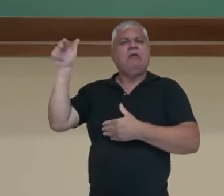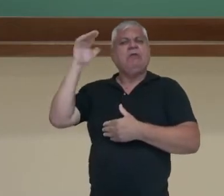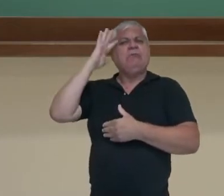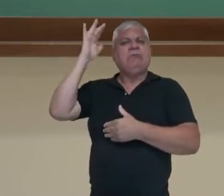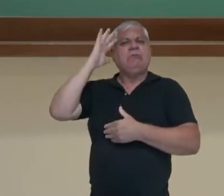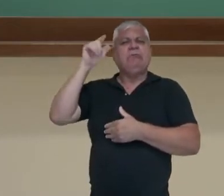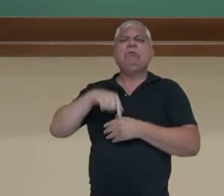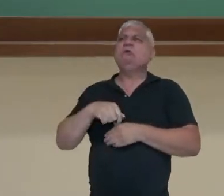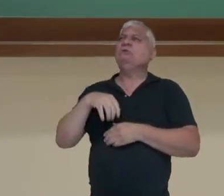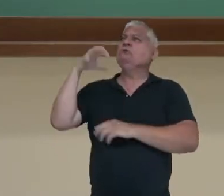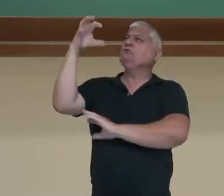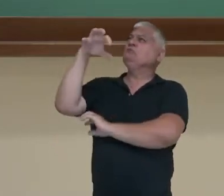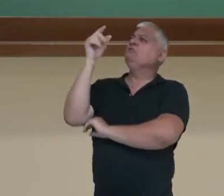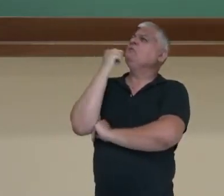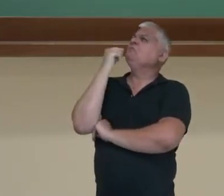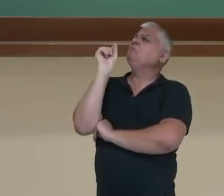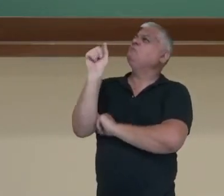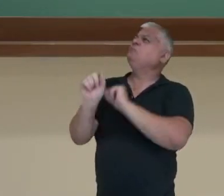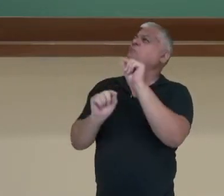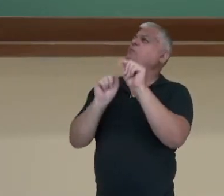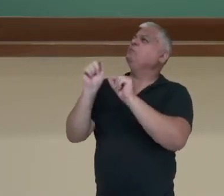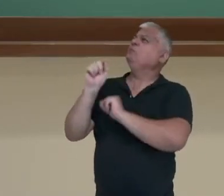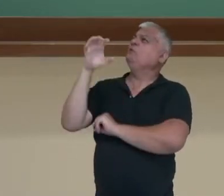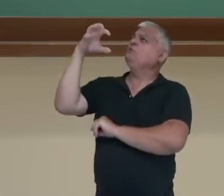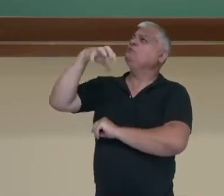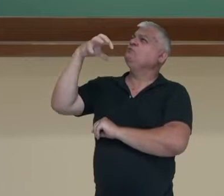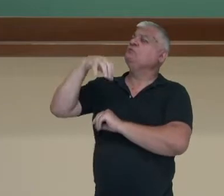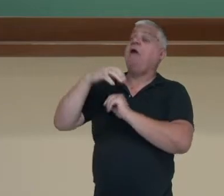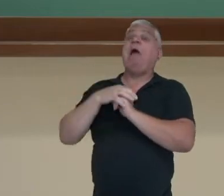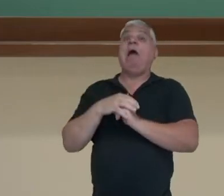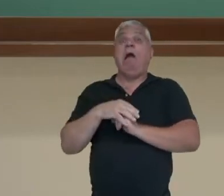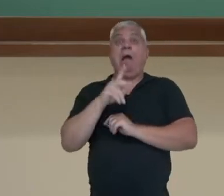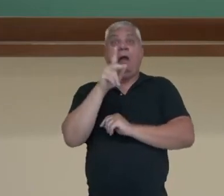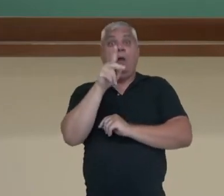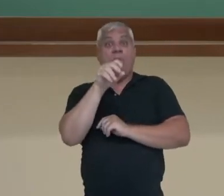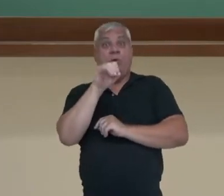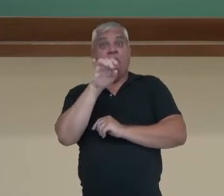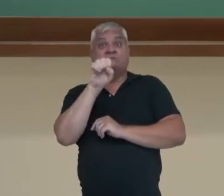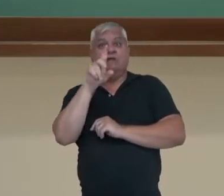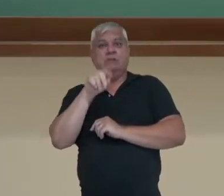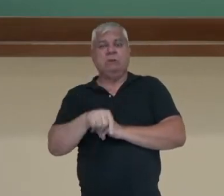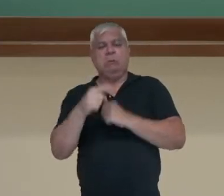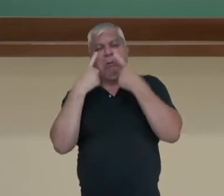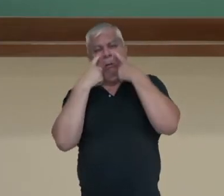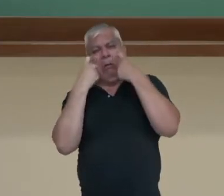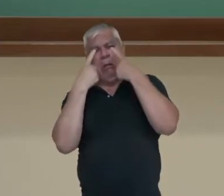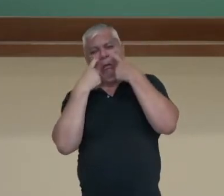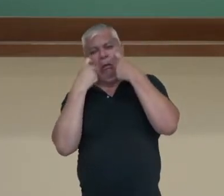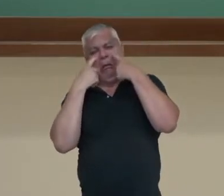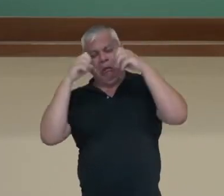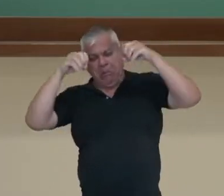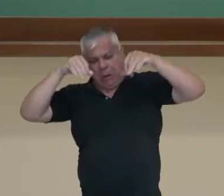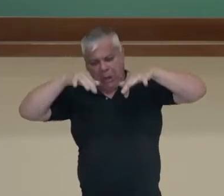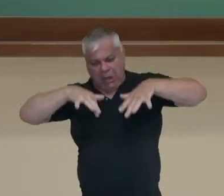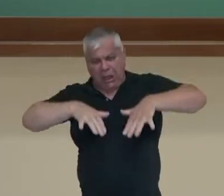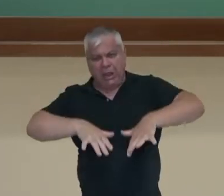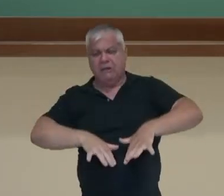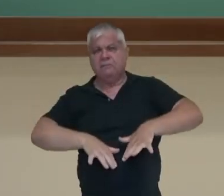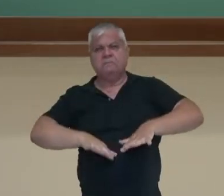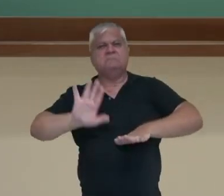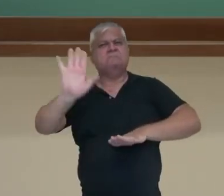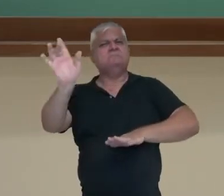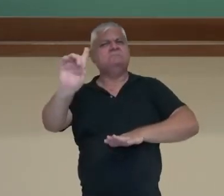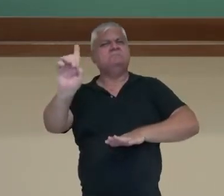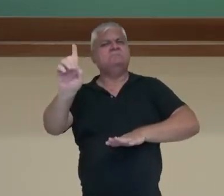é a chuva? A chuva porque Poseidon está triste, está chorando. Os primeiros filósofos falaram assim, não, calma lá,